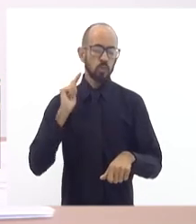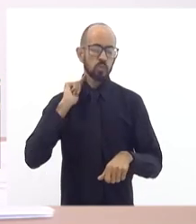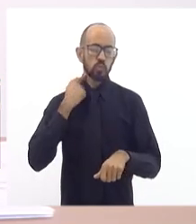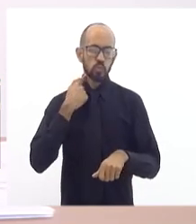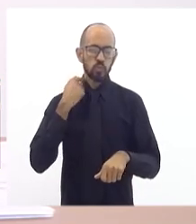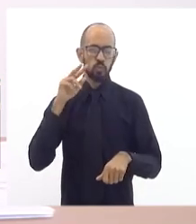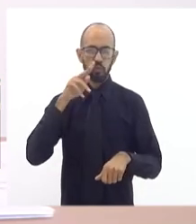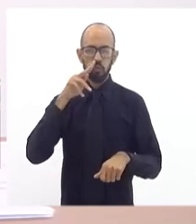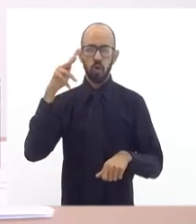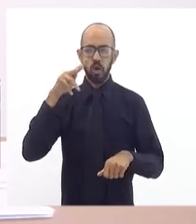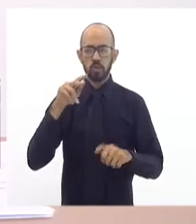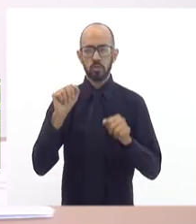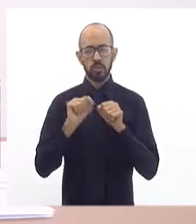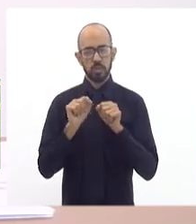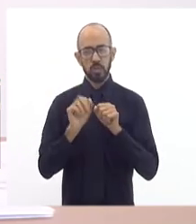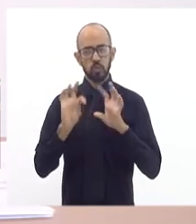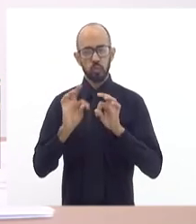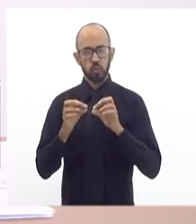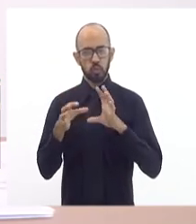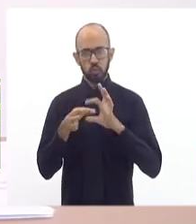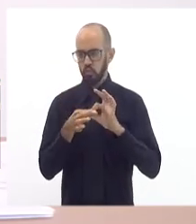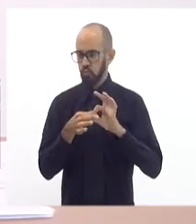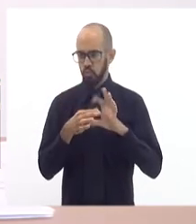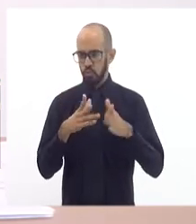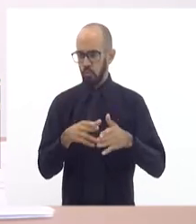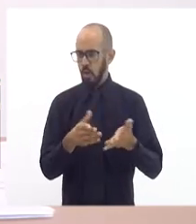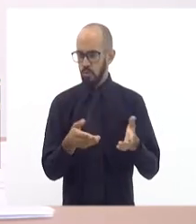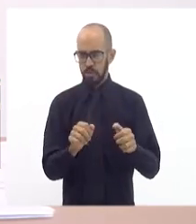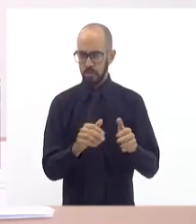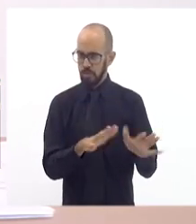poluidor da forma açodada que foi feito